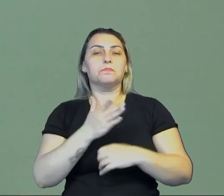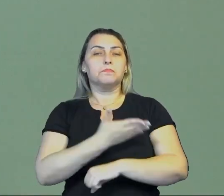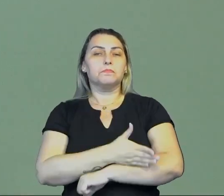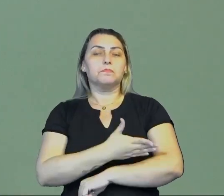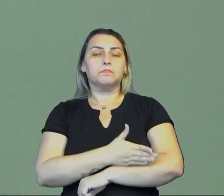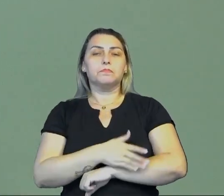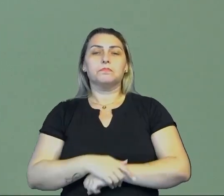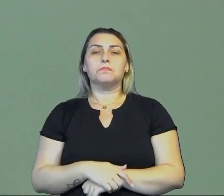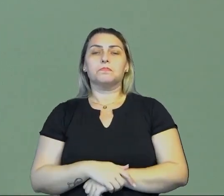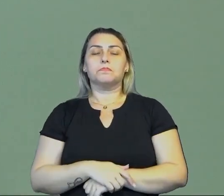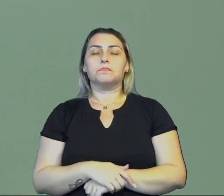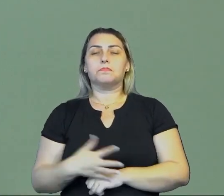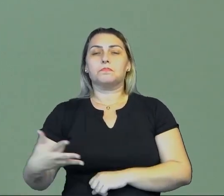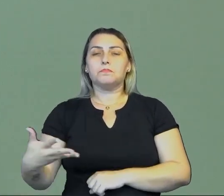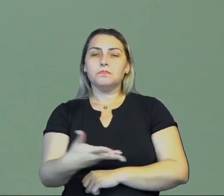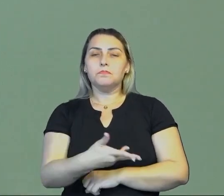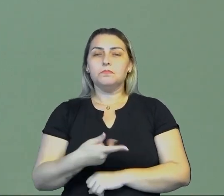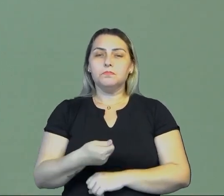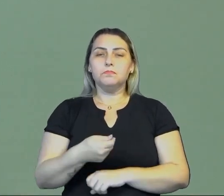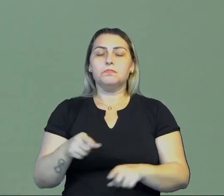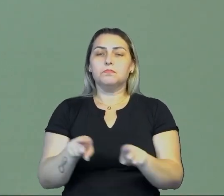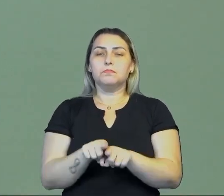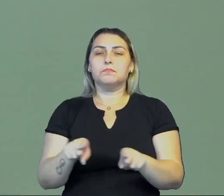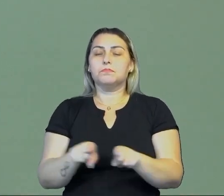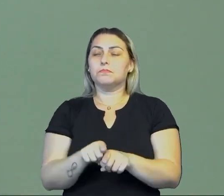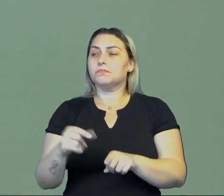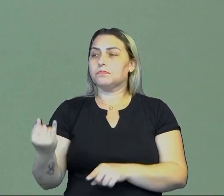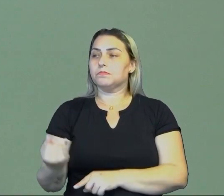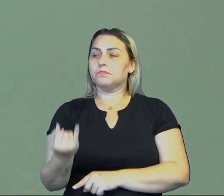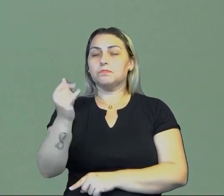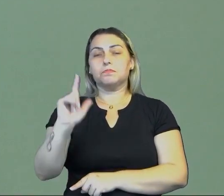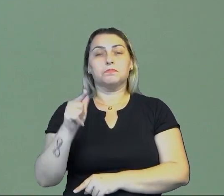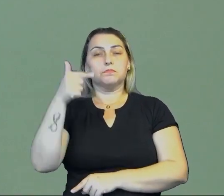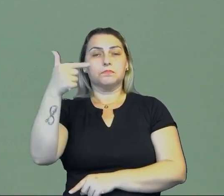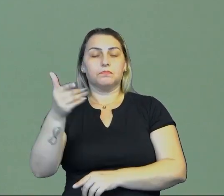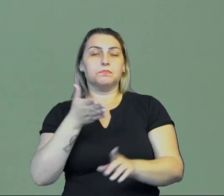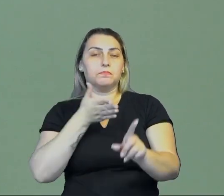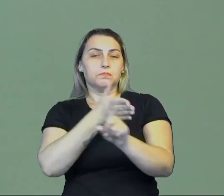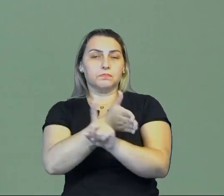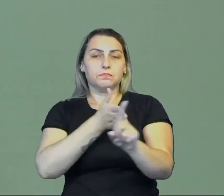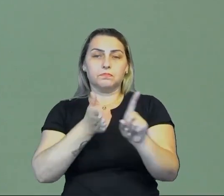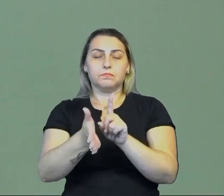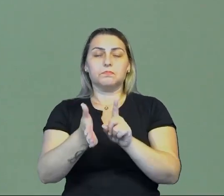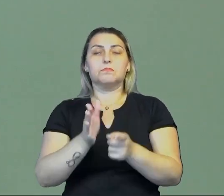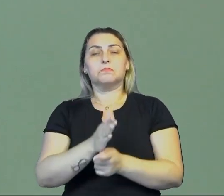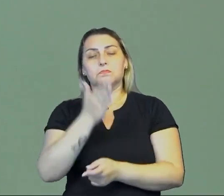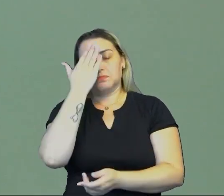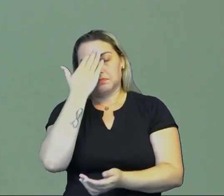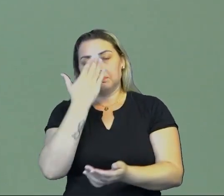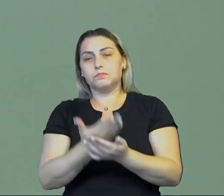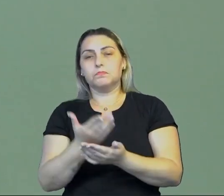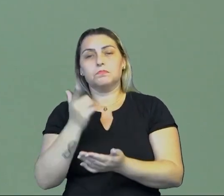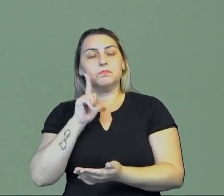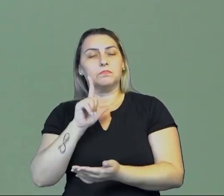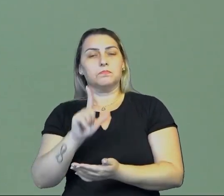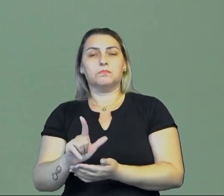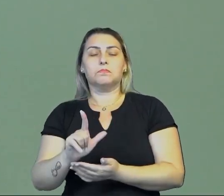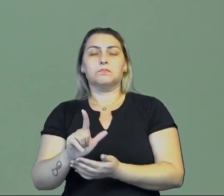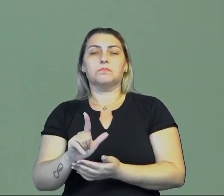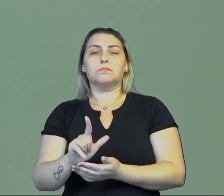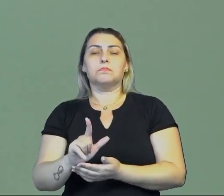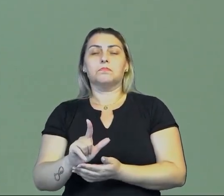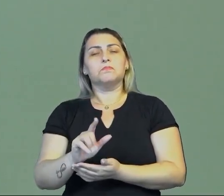treinar e aprimorar e isso vai ser importante para outros tipos de modalidade então eu acredito que eu consegui mencionar